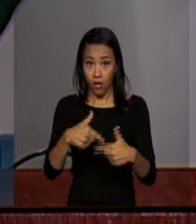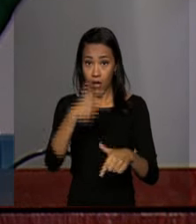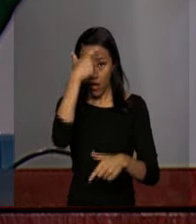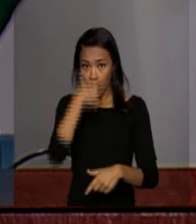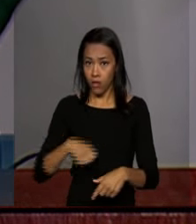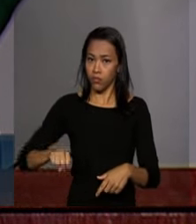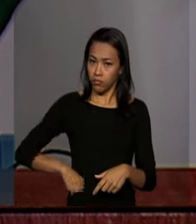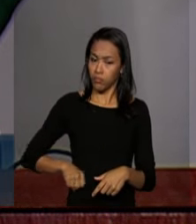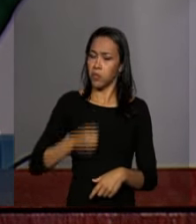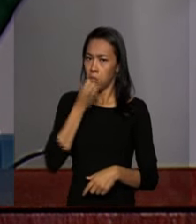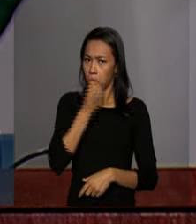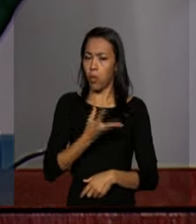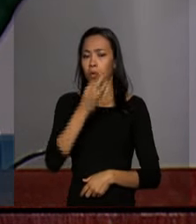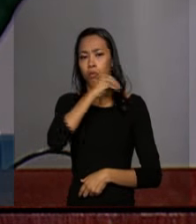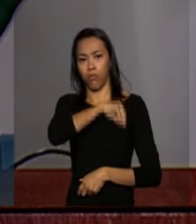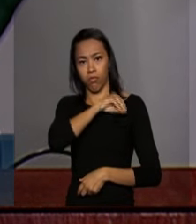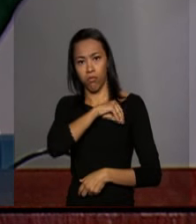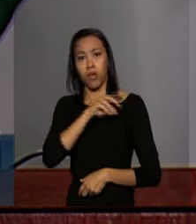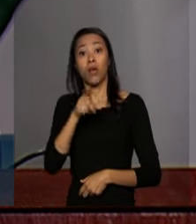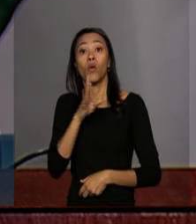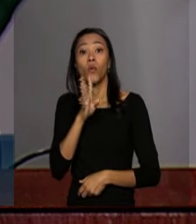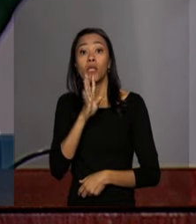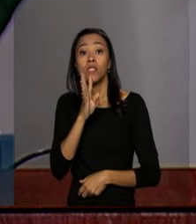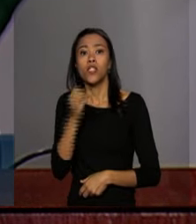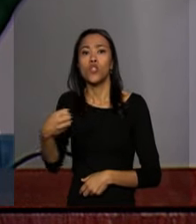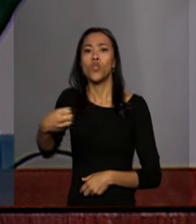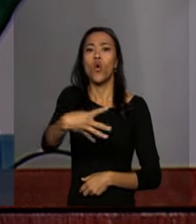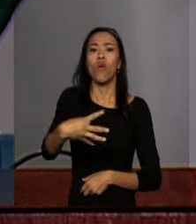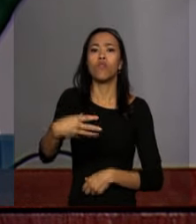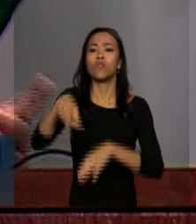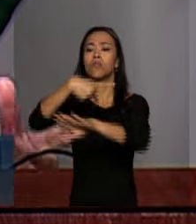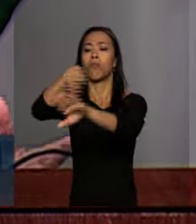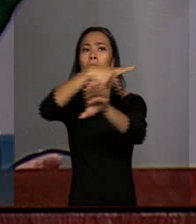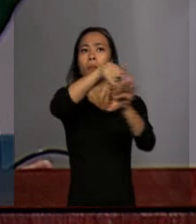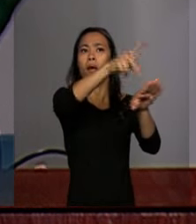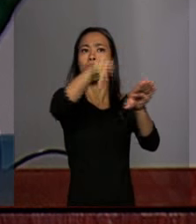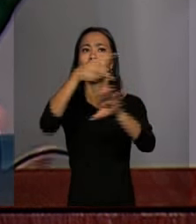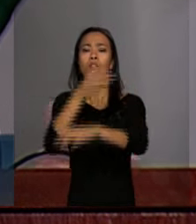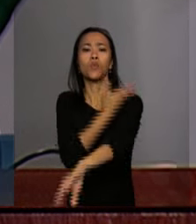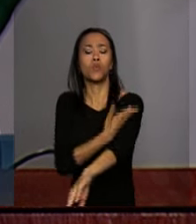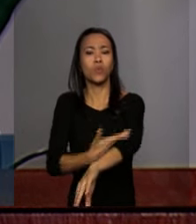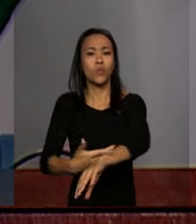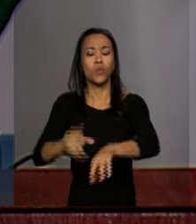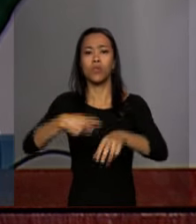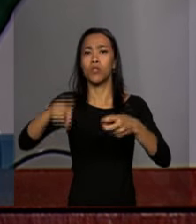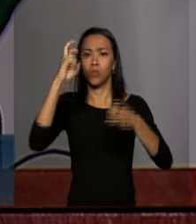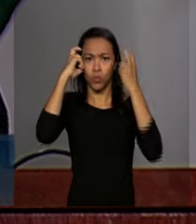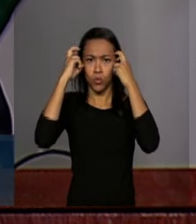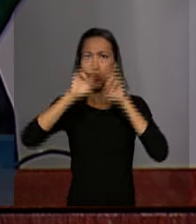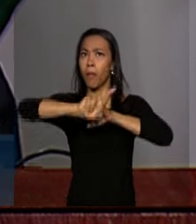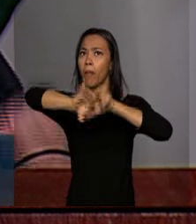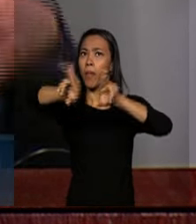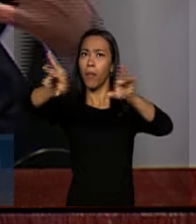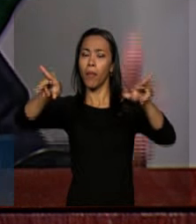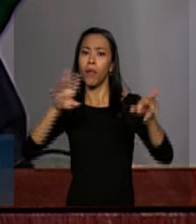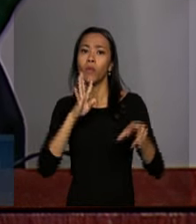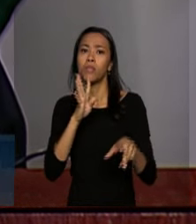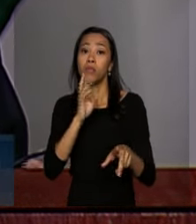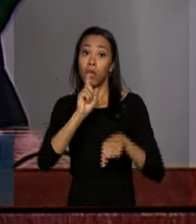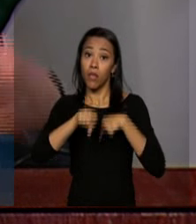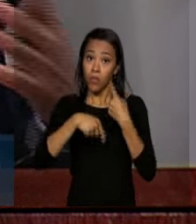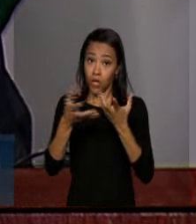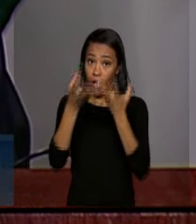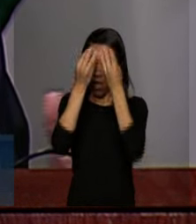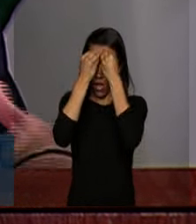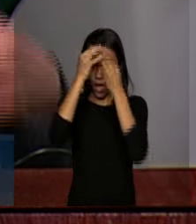com vantagem, já que permite conhecer novas terras, novos costumes, pessoas novas, com as quais se pode aprender para, com o tempo, ensinar